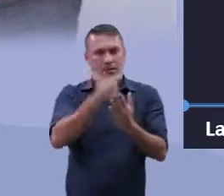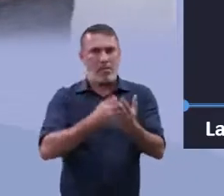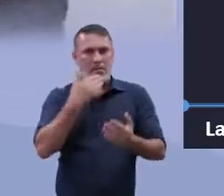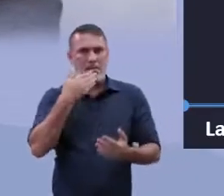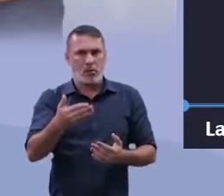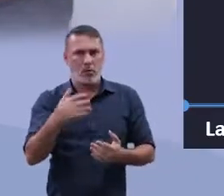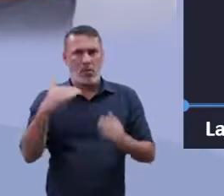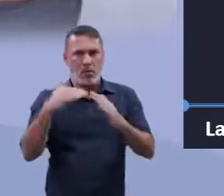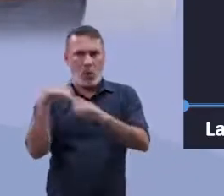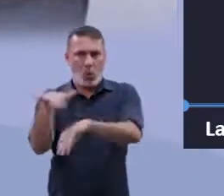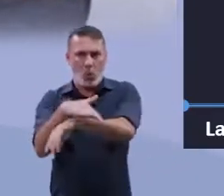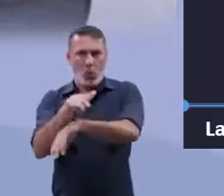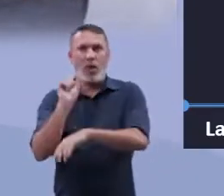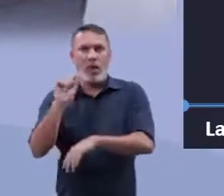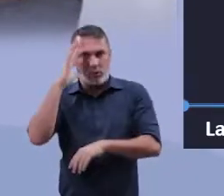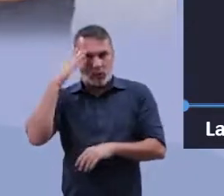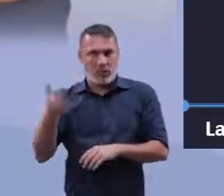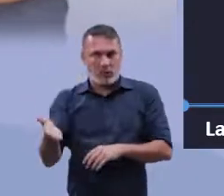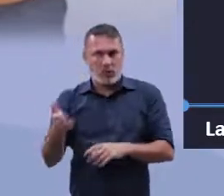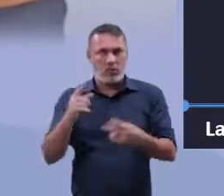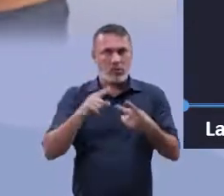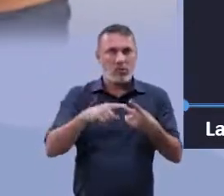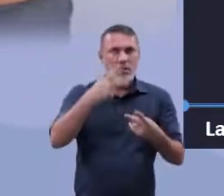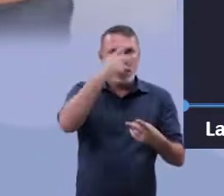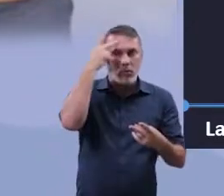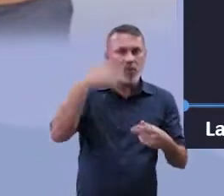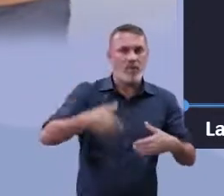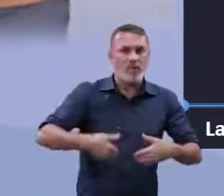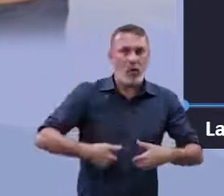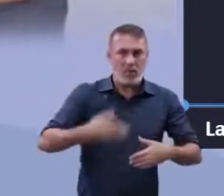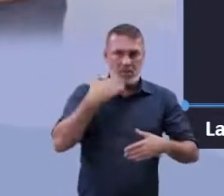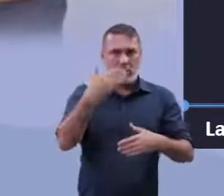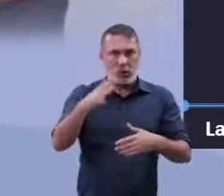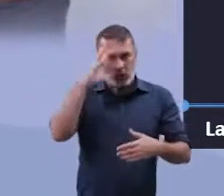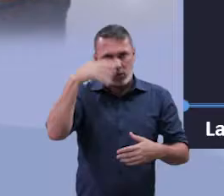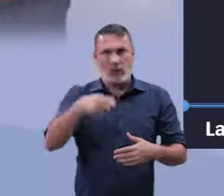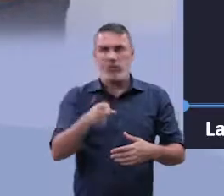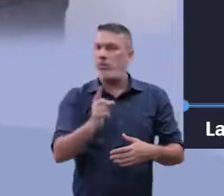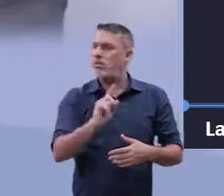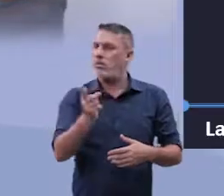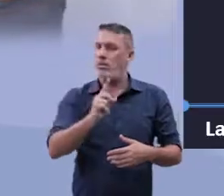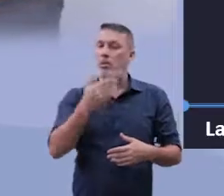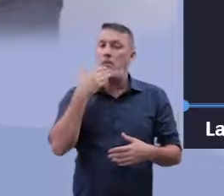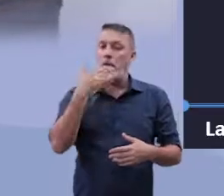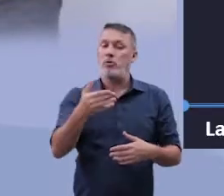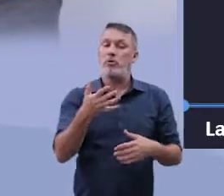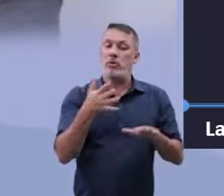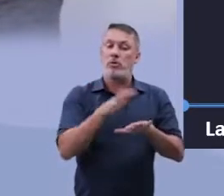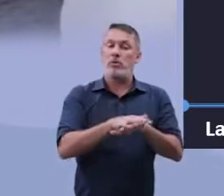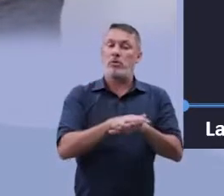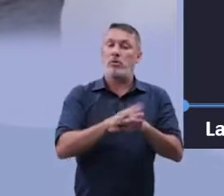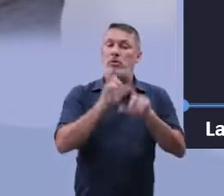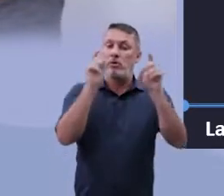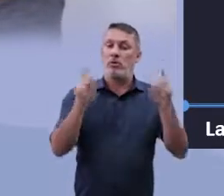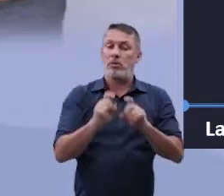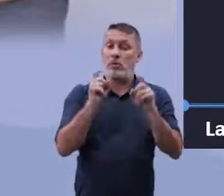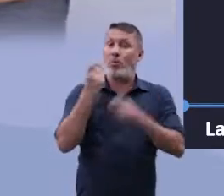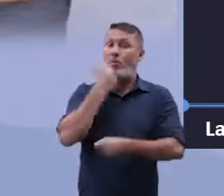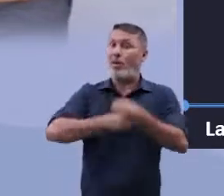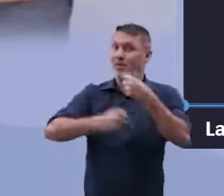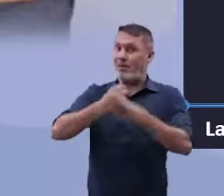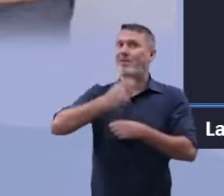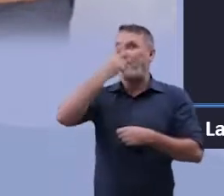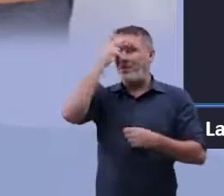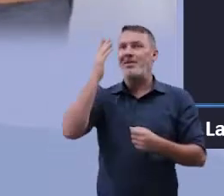pediu para falar das pessoas que estão passando fome. Nesse aspecto da inclusão digital. O ano passado, todo mundo esperava um outro tema. Caiu o